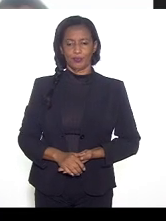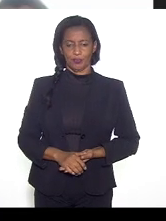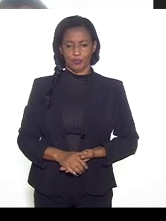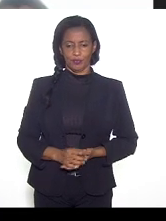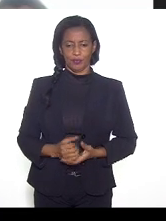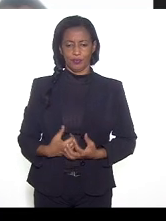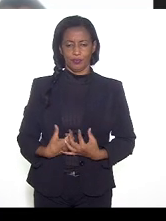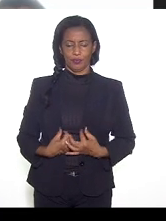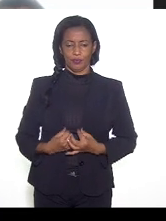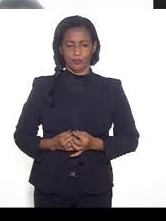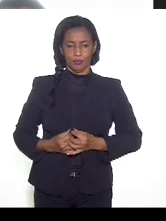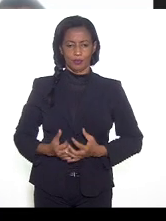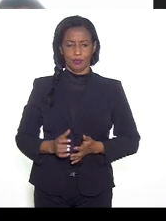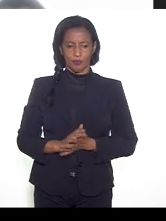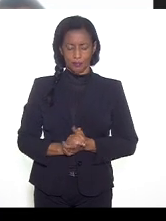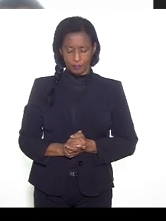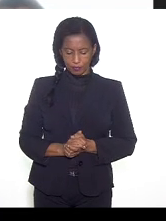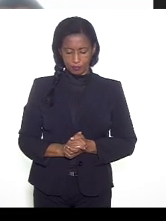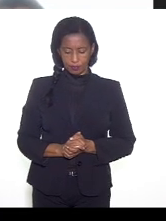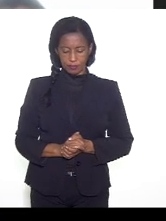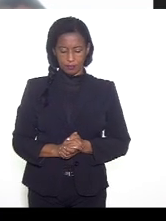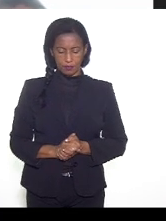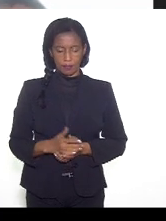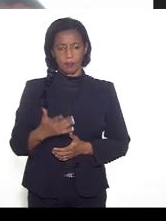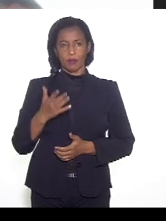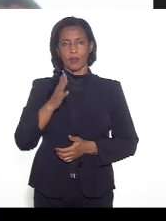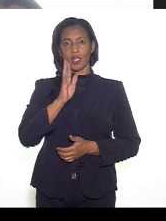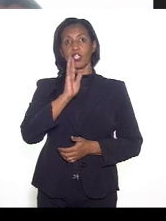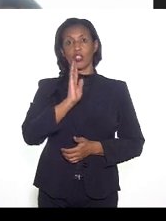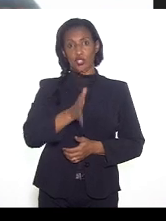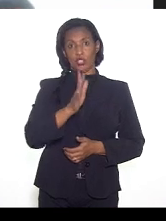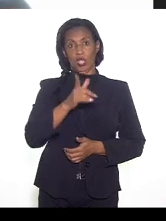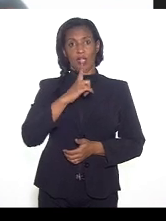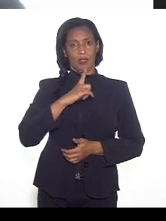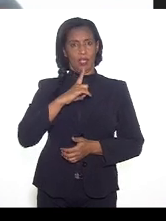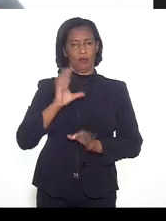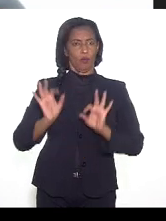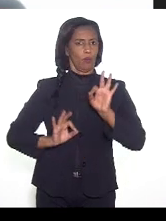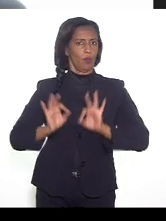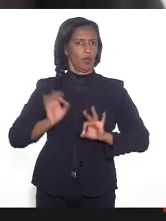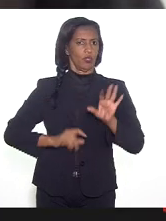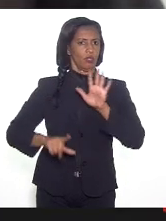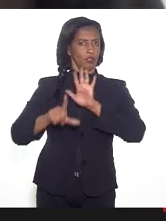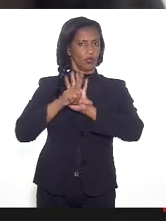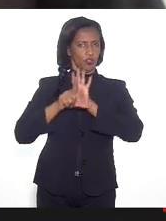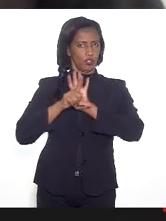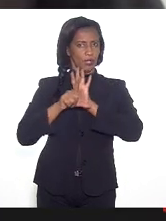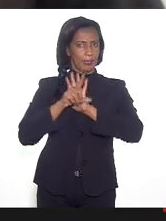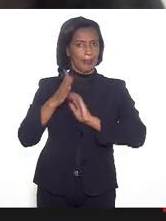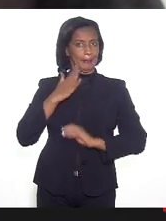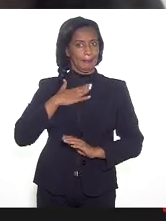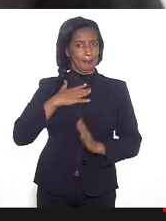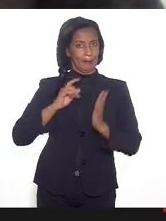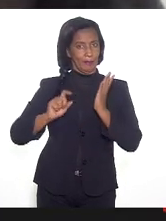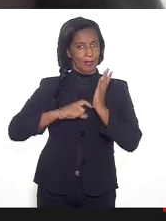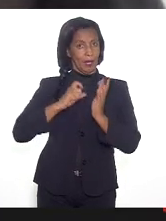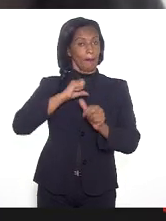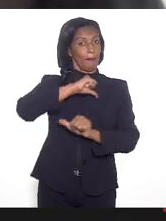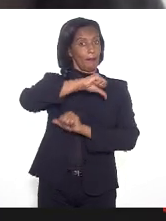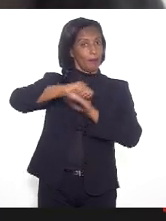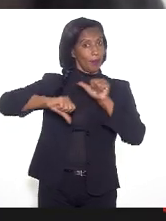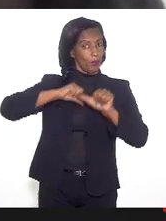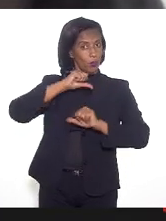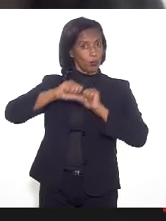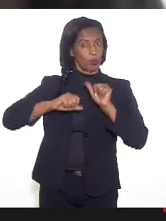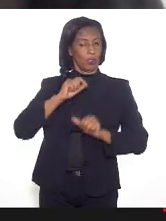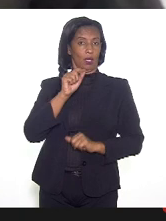Cristiano, sua ponderação é pertinente, na verdade já até um projeto de lei de minha autoria para mudar justamente isso que você está dizendo, mas